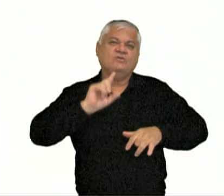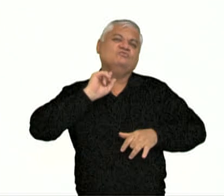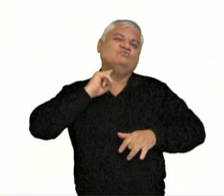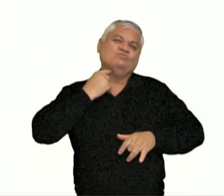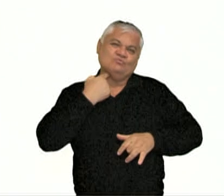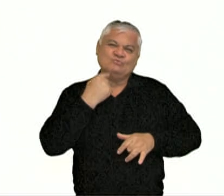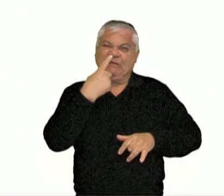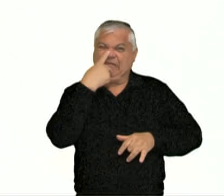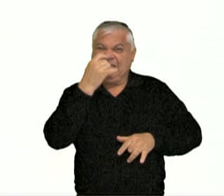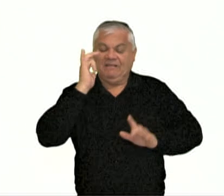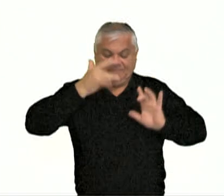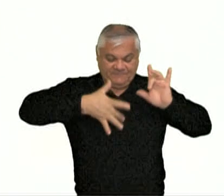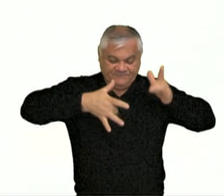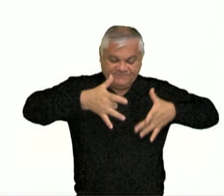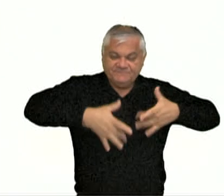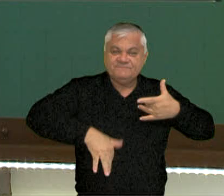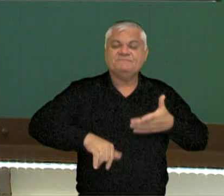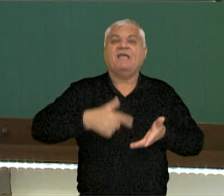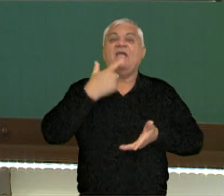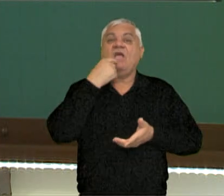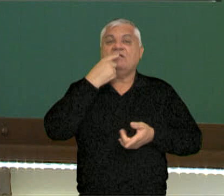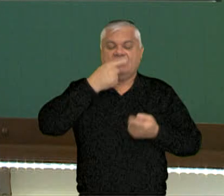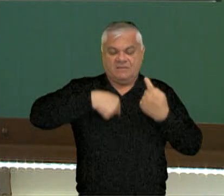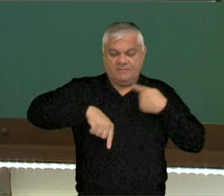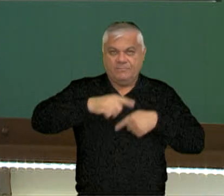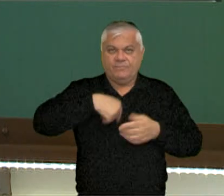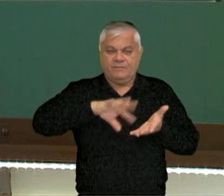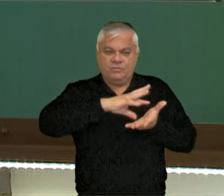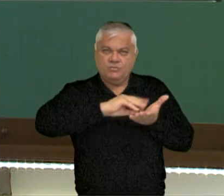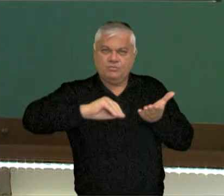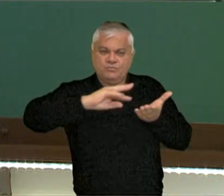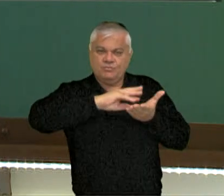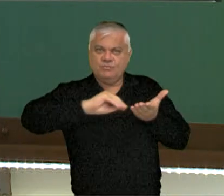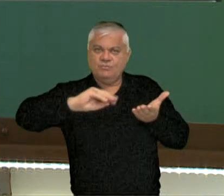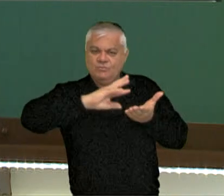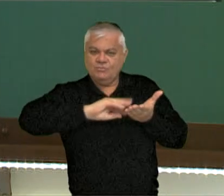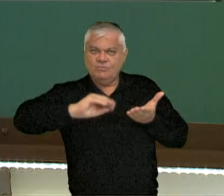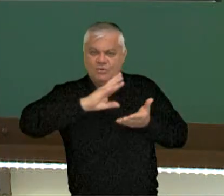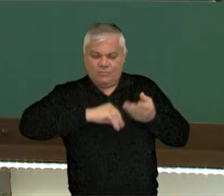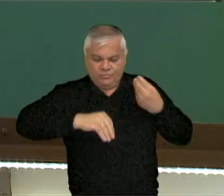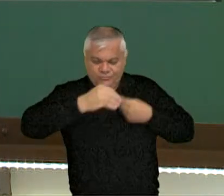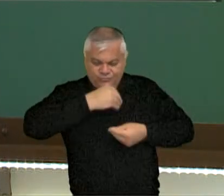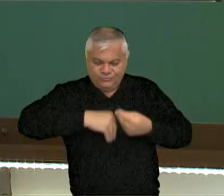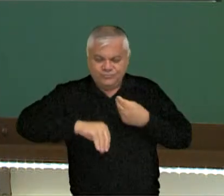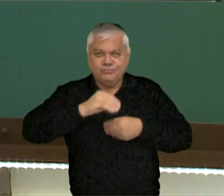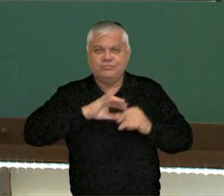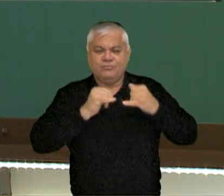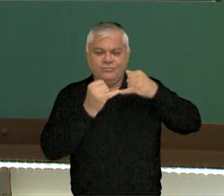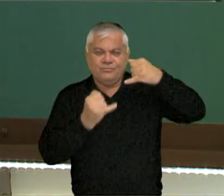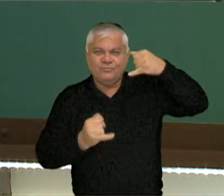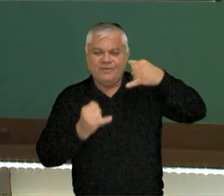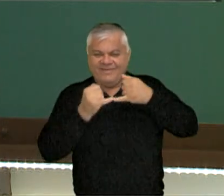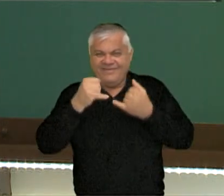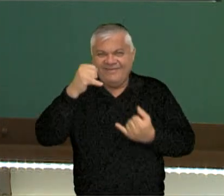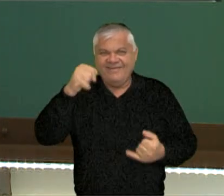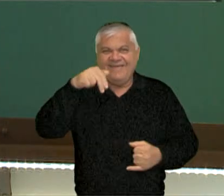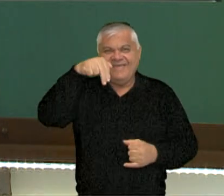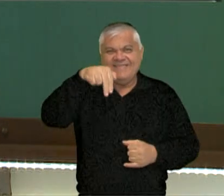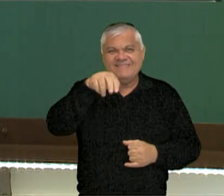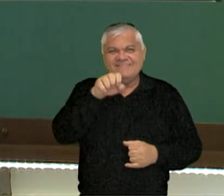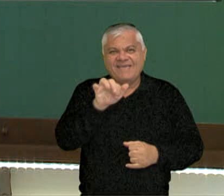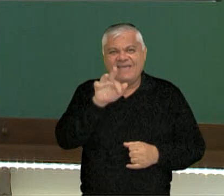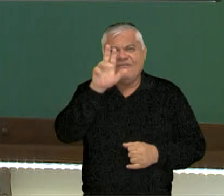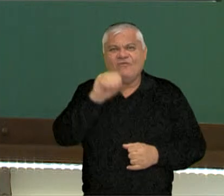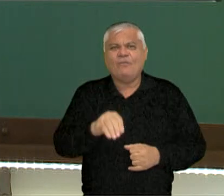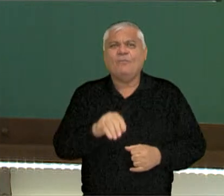esses resíduos são retirados do sangue que passa pelos rins por dentro dos néfrons. A urina é composta do